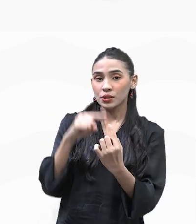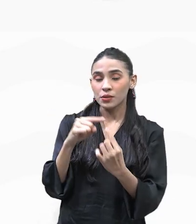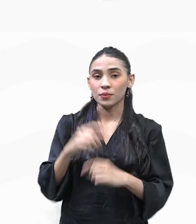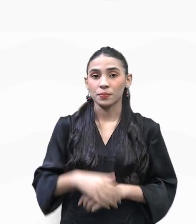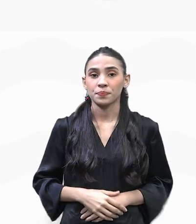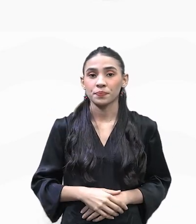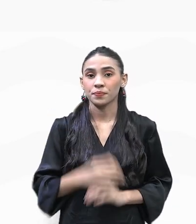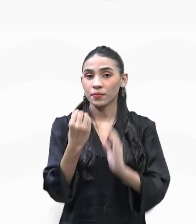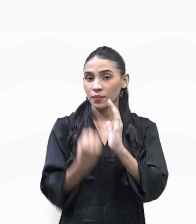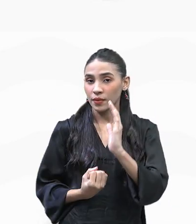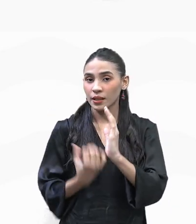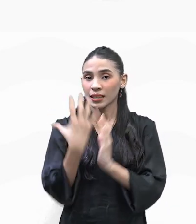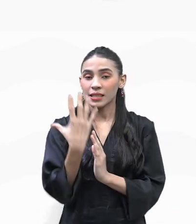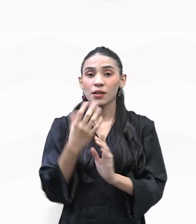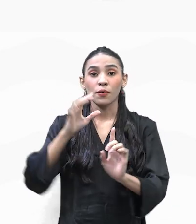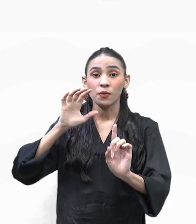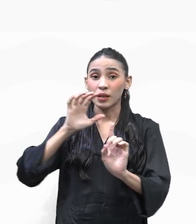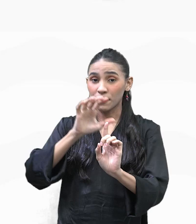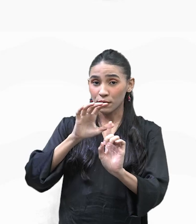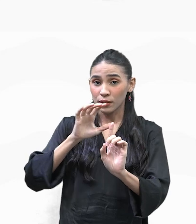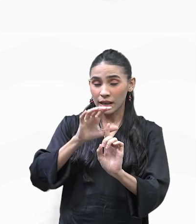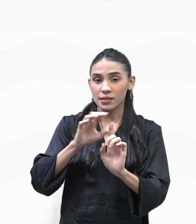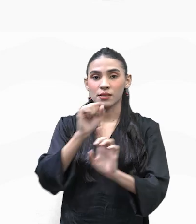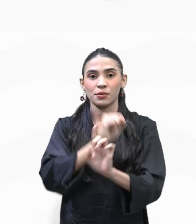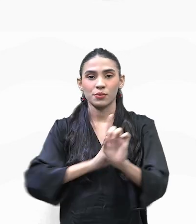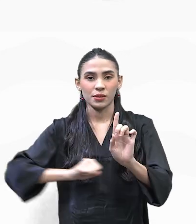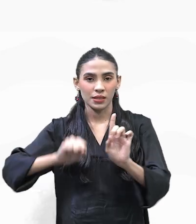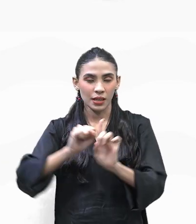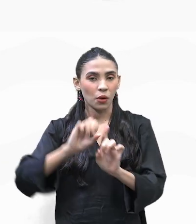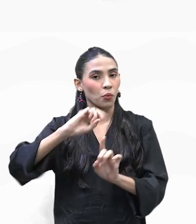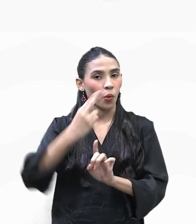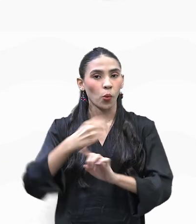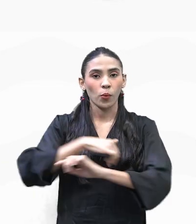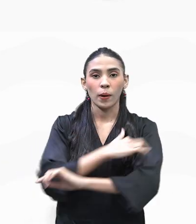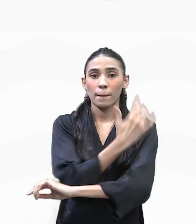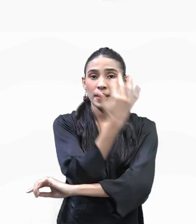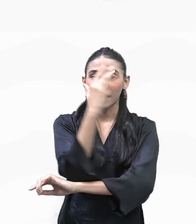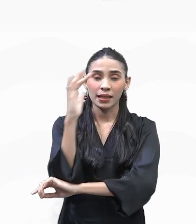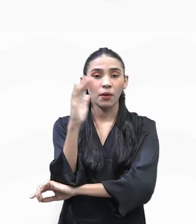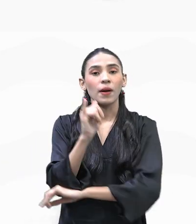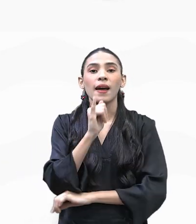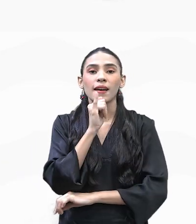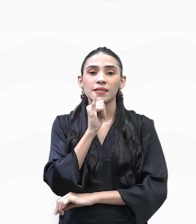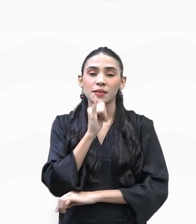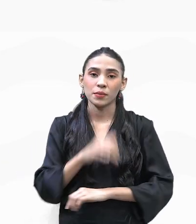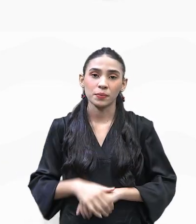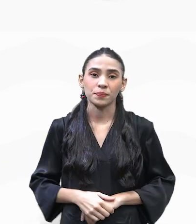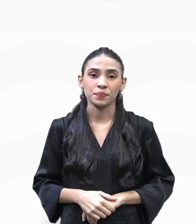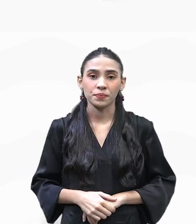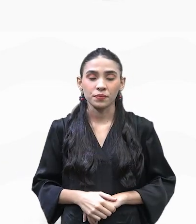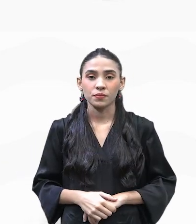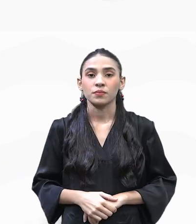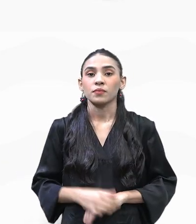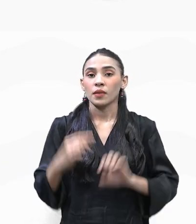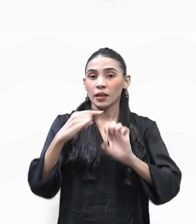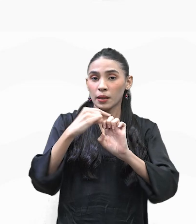a criação, o impacto, né, social ou ambiental, como, por exemplo, um empreendimento que melhore